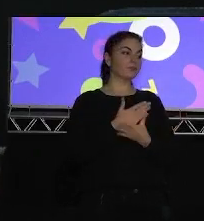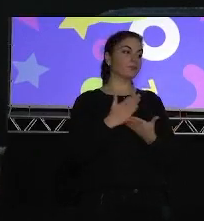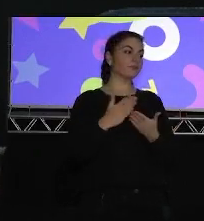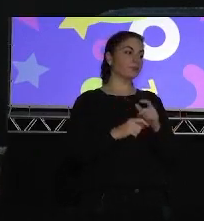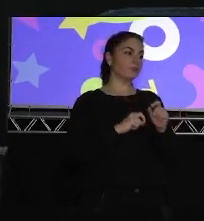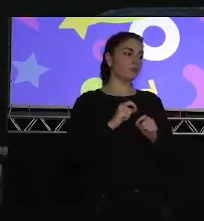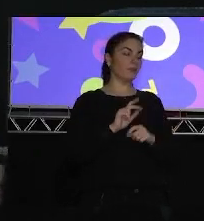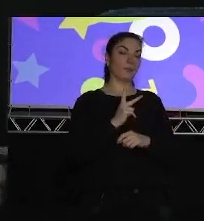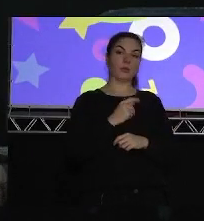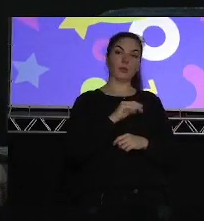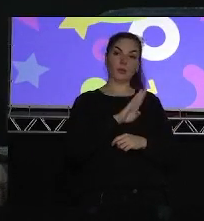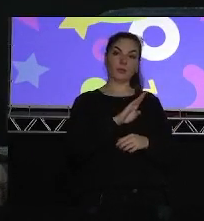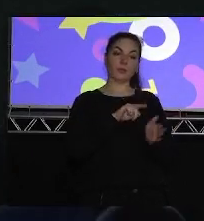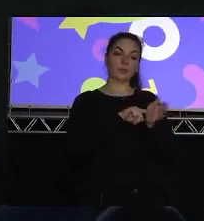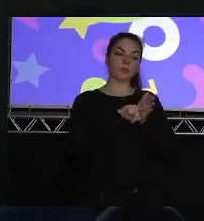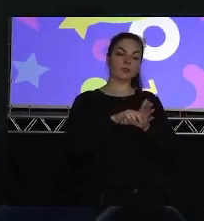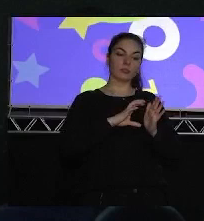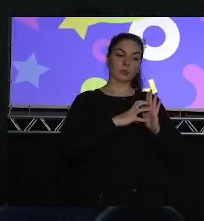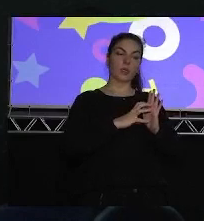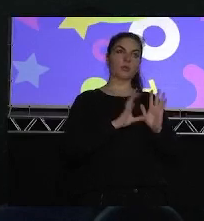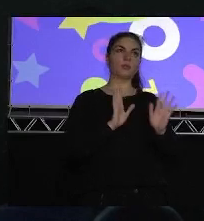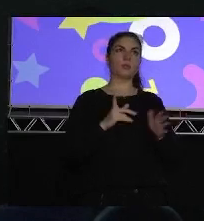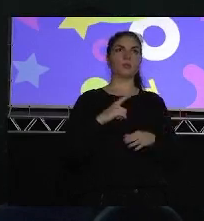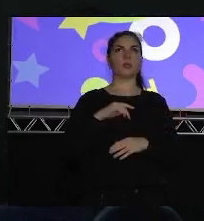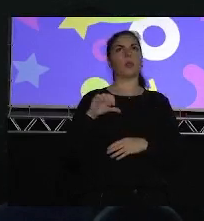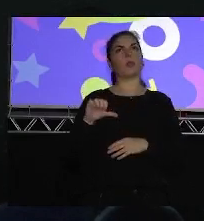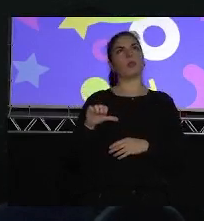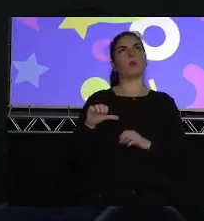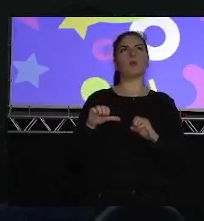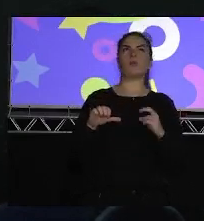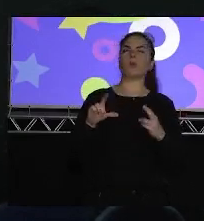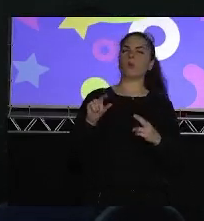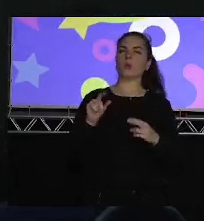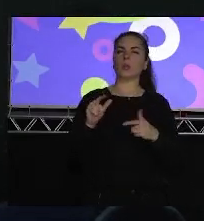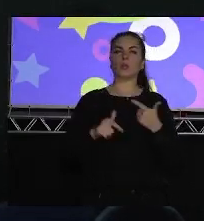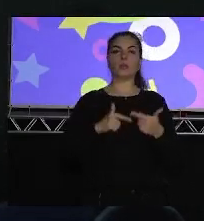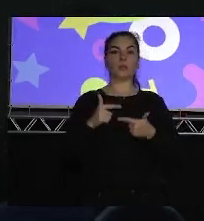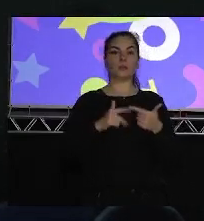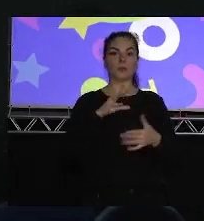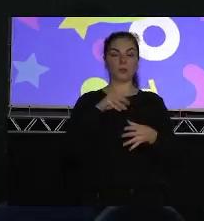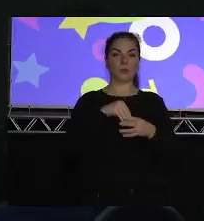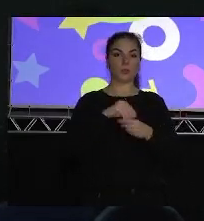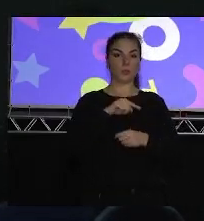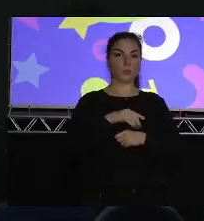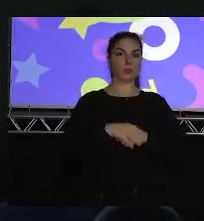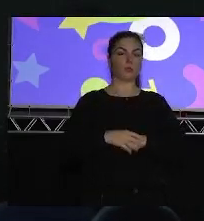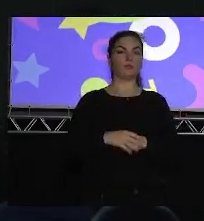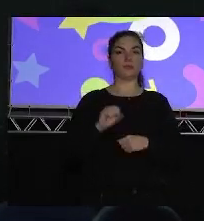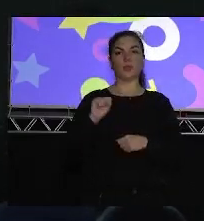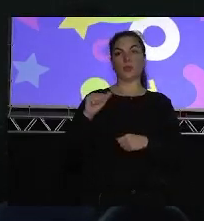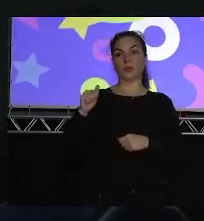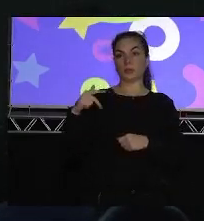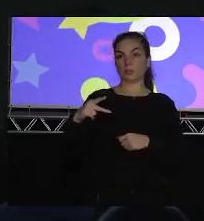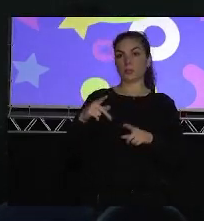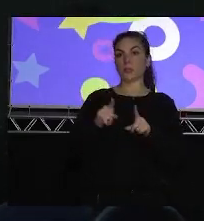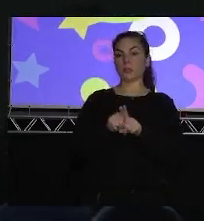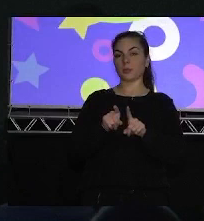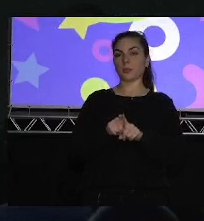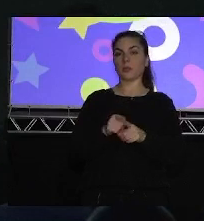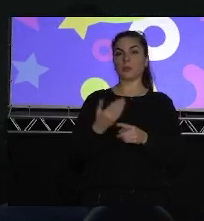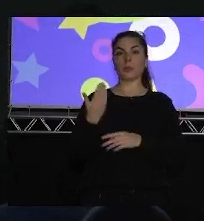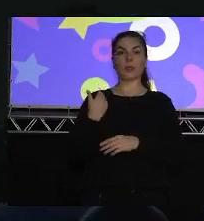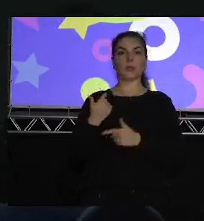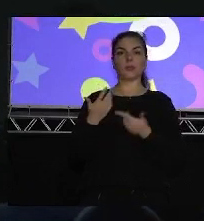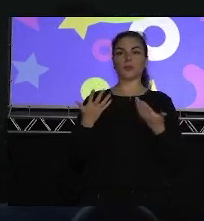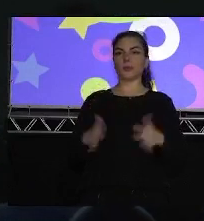Data Analytics, hoje a gente já está com 9 ou 10 serviços, né, dentro dele, SAP, inclusive, que no início ninguém